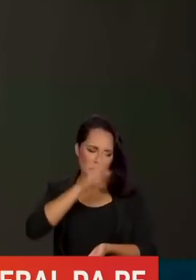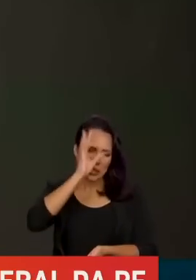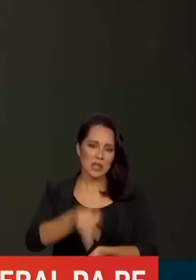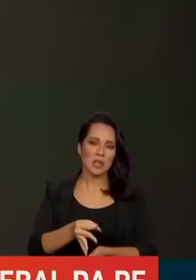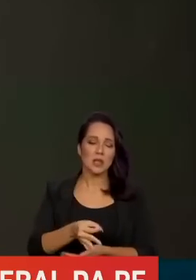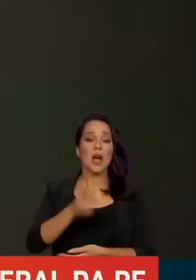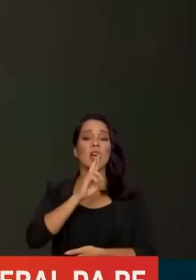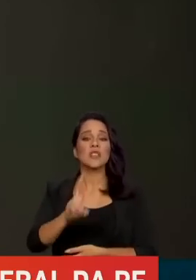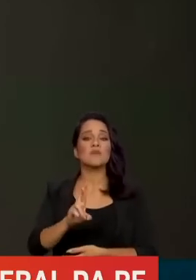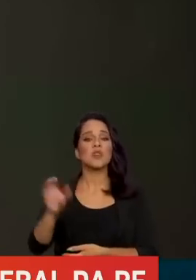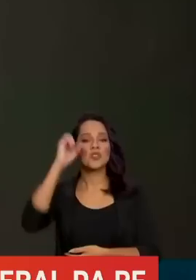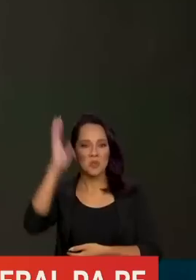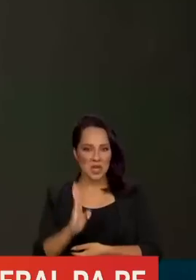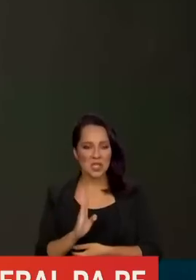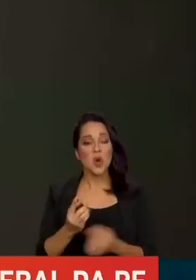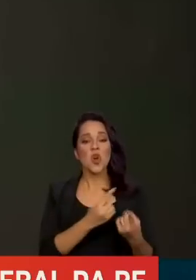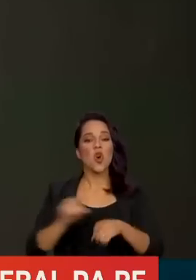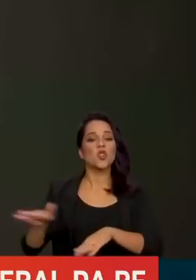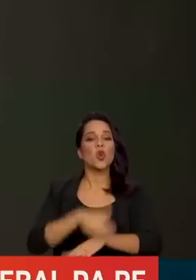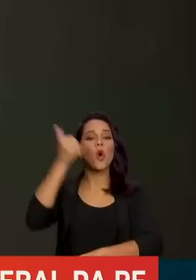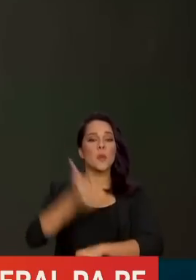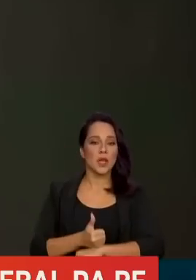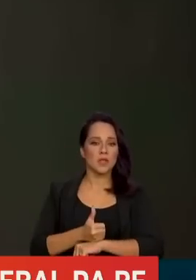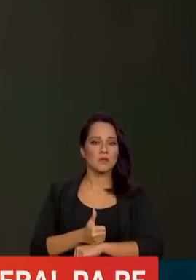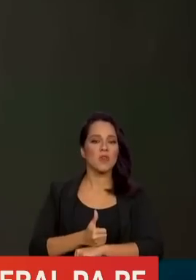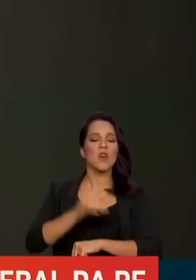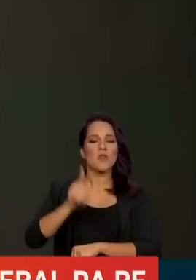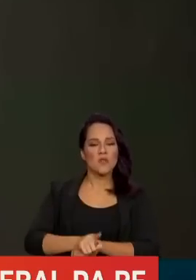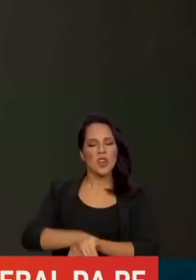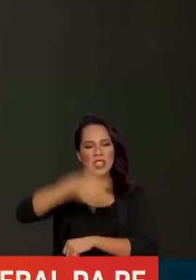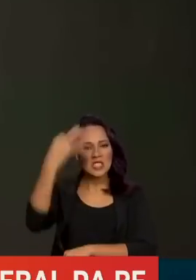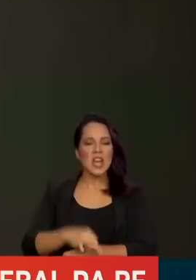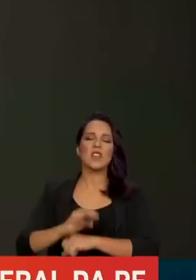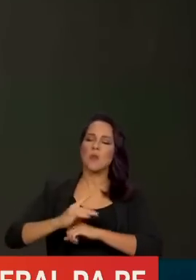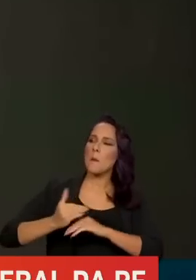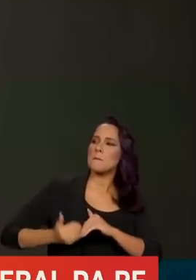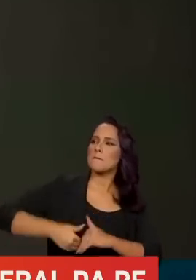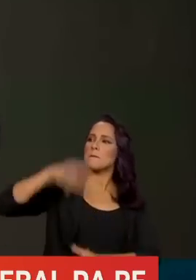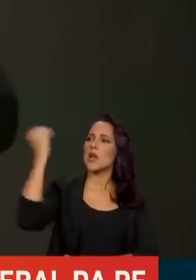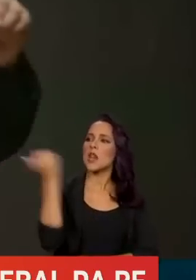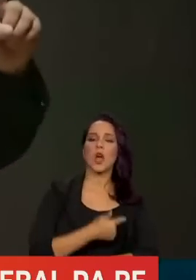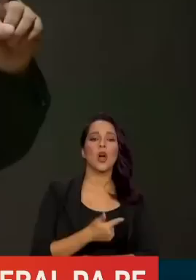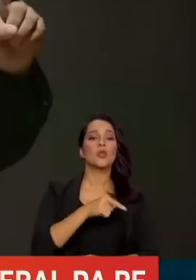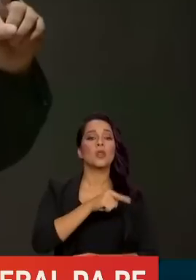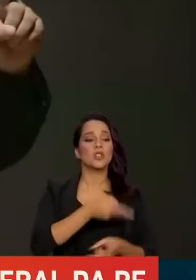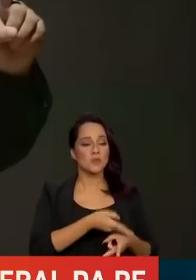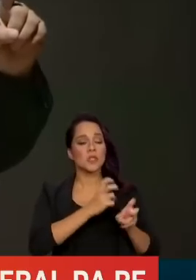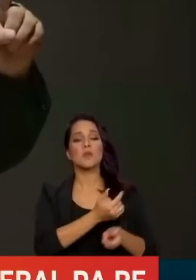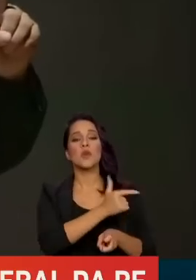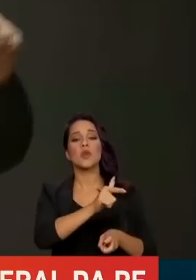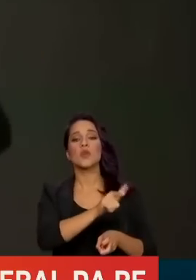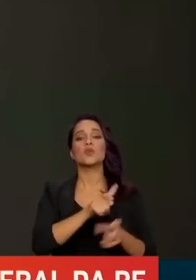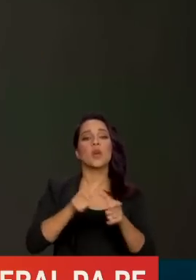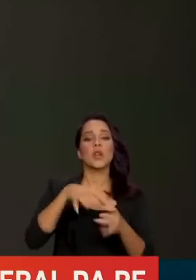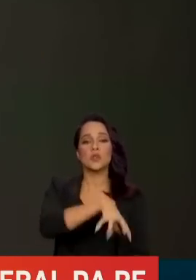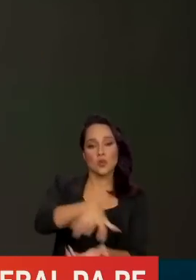a resposta Brasileira contra o golpismo foi qualitativamente superior aquela que verificamos e outras